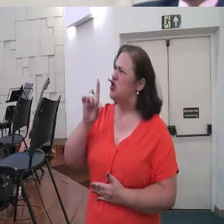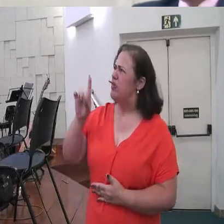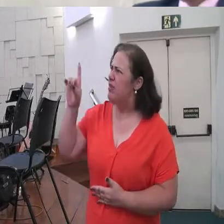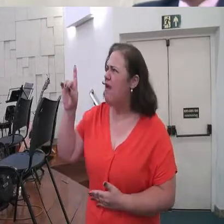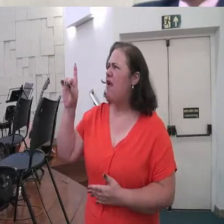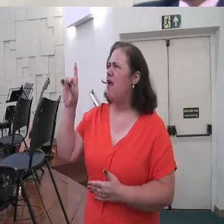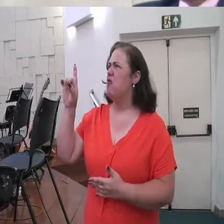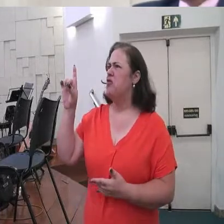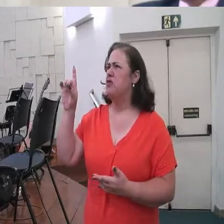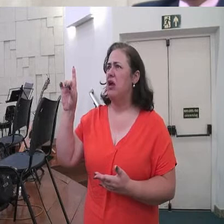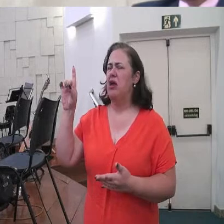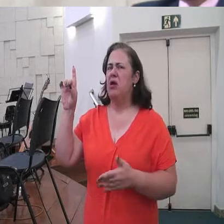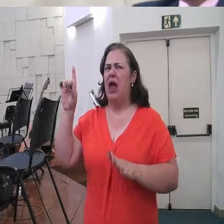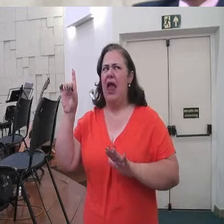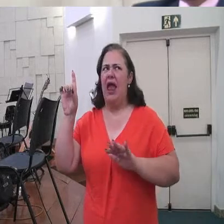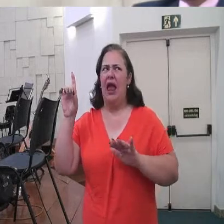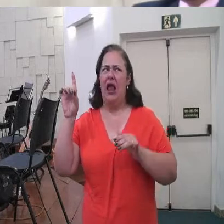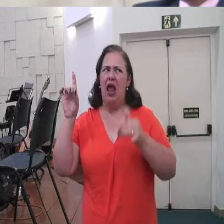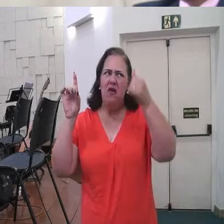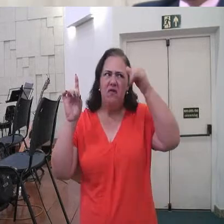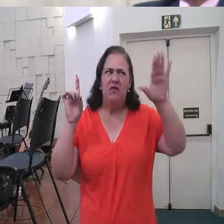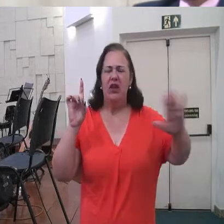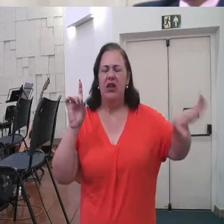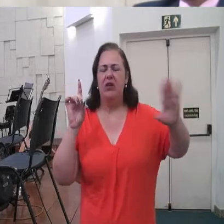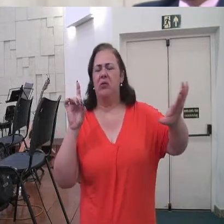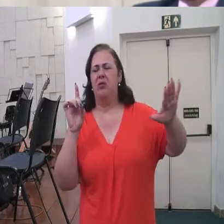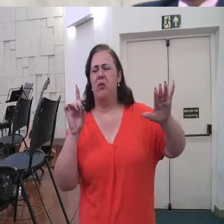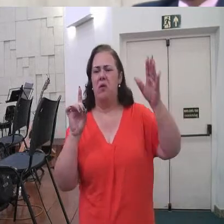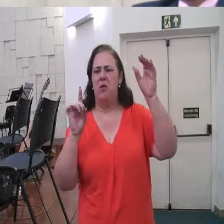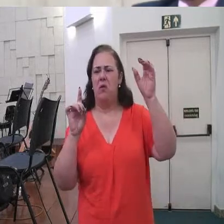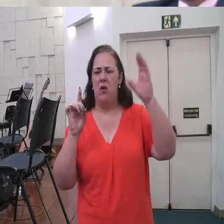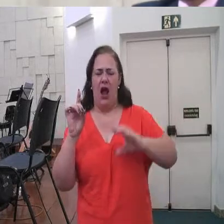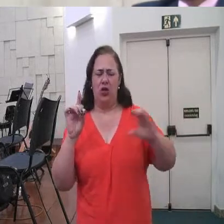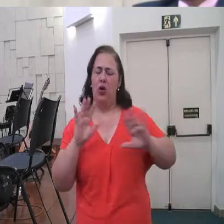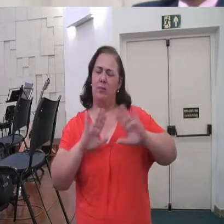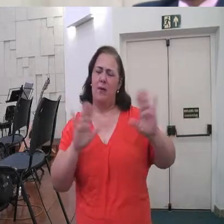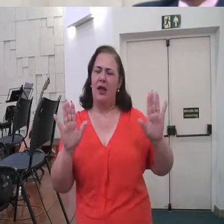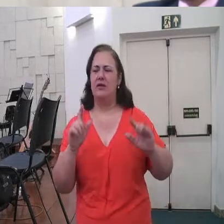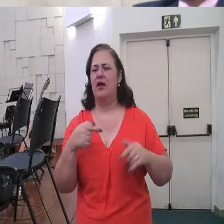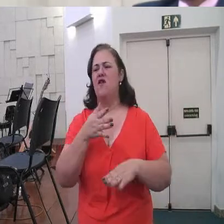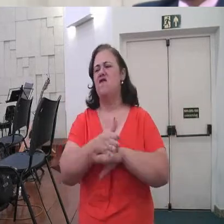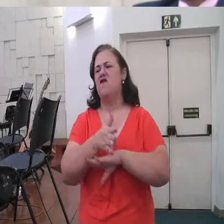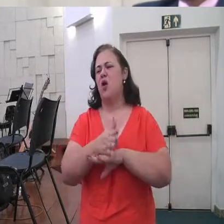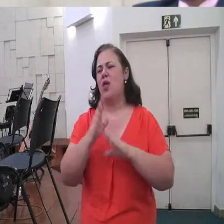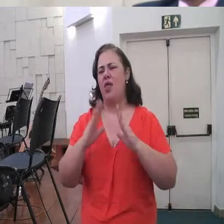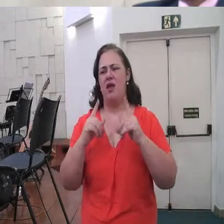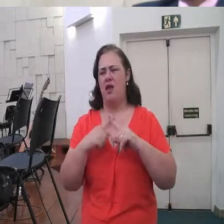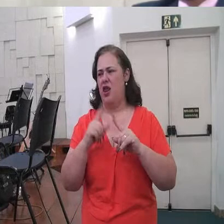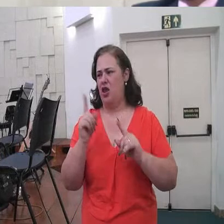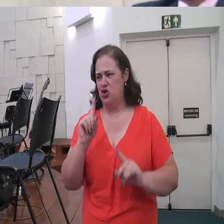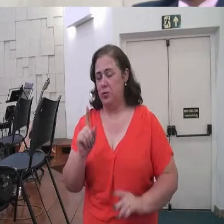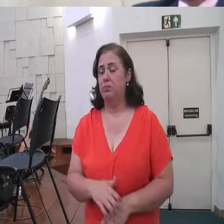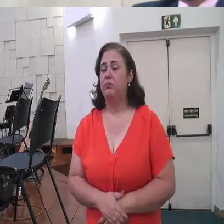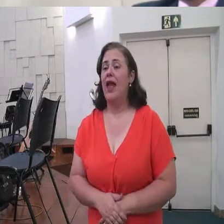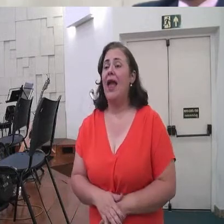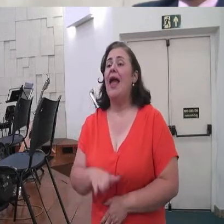As religiões de matriz africana representam algo em torno de